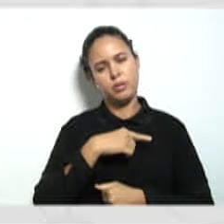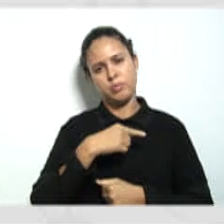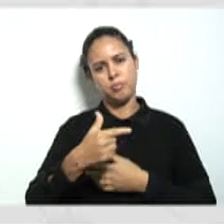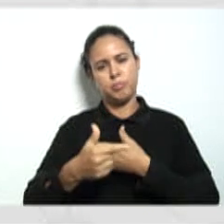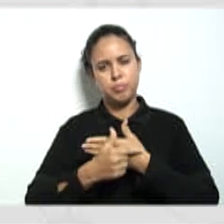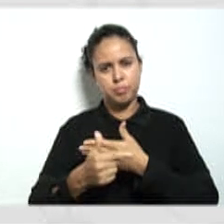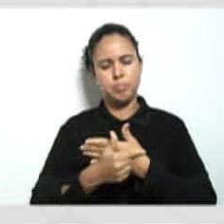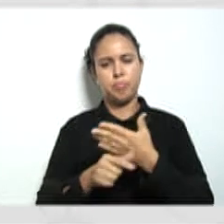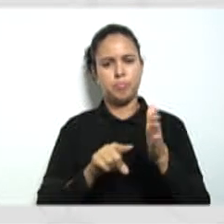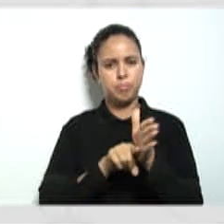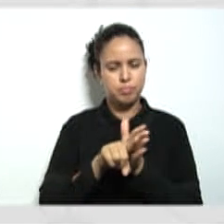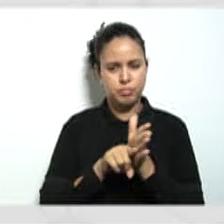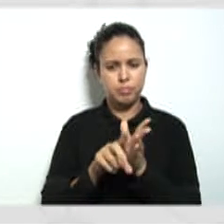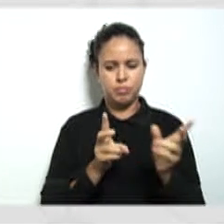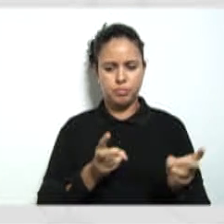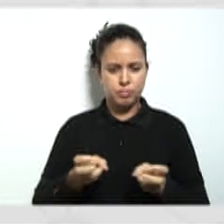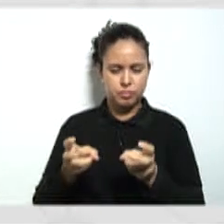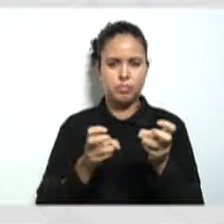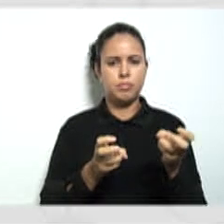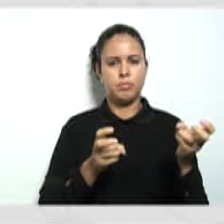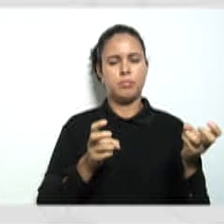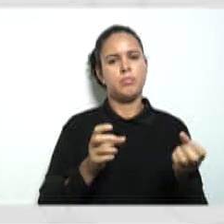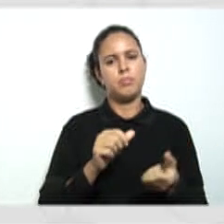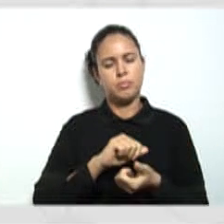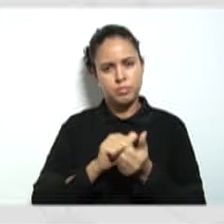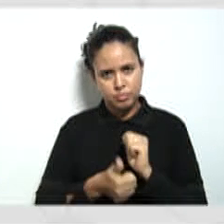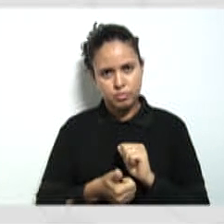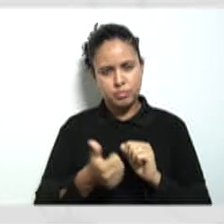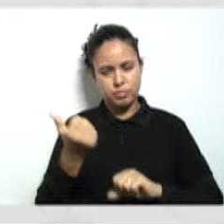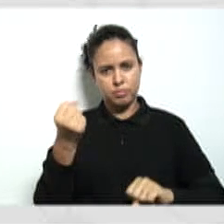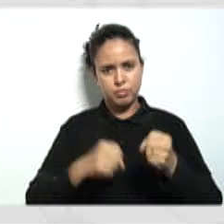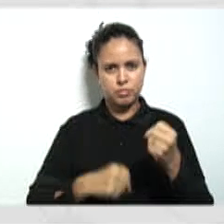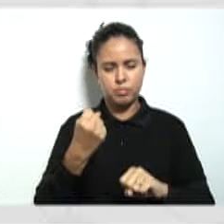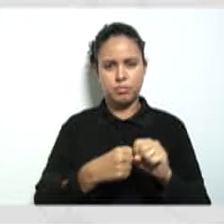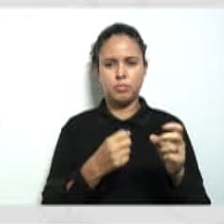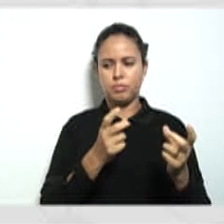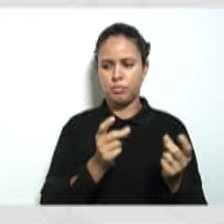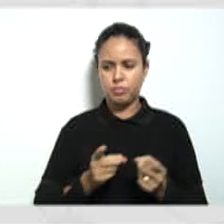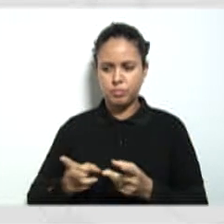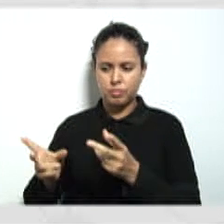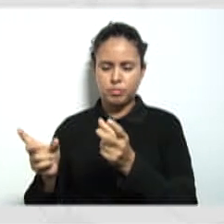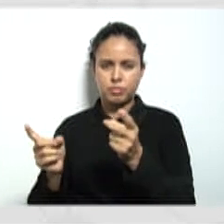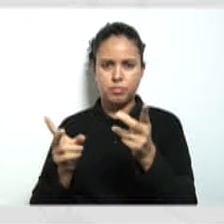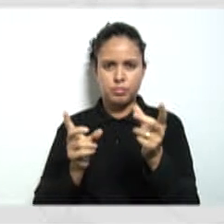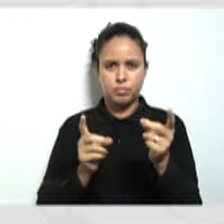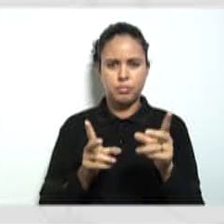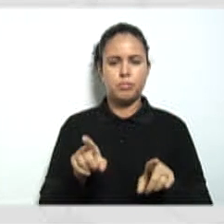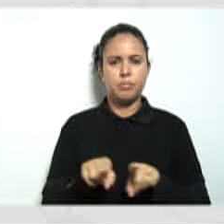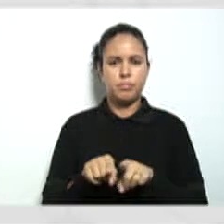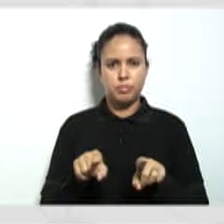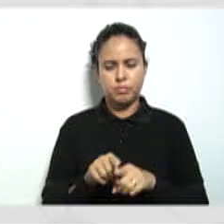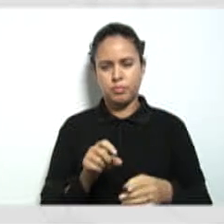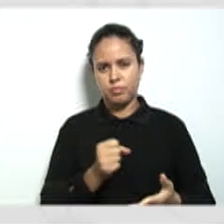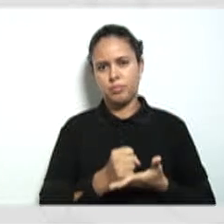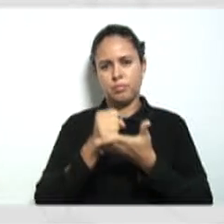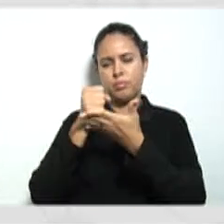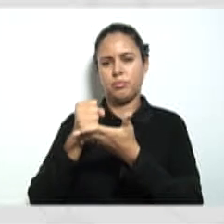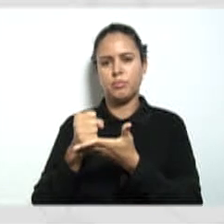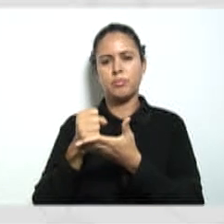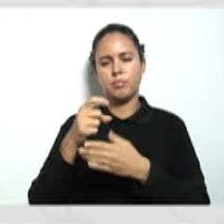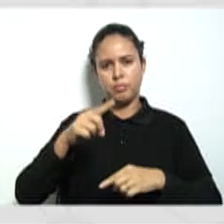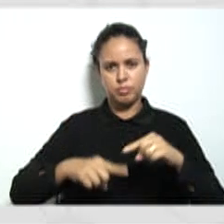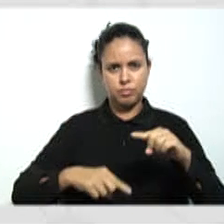pesquisar, extrair, lavrar, industrializar e comercializar, além de exportar produtos